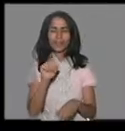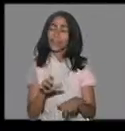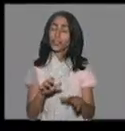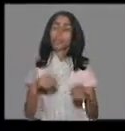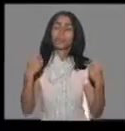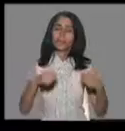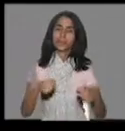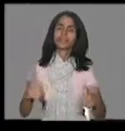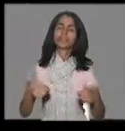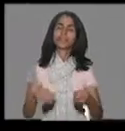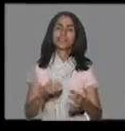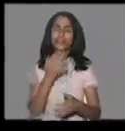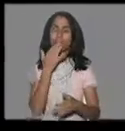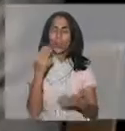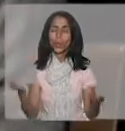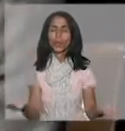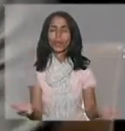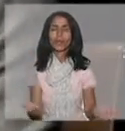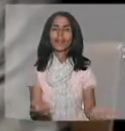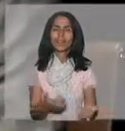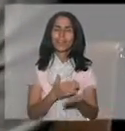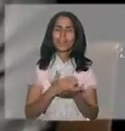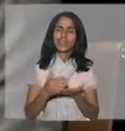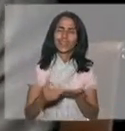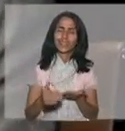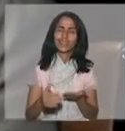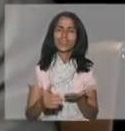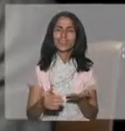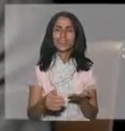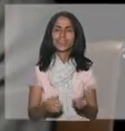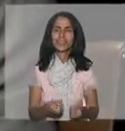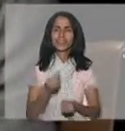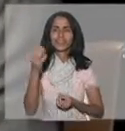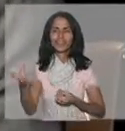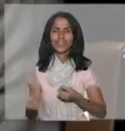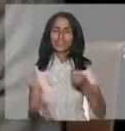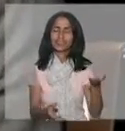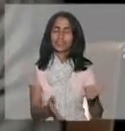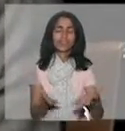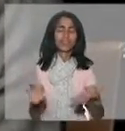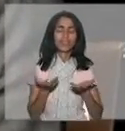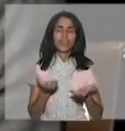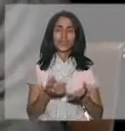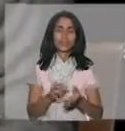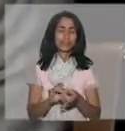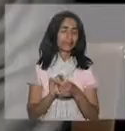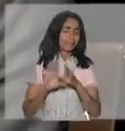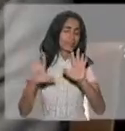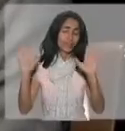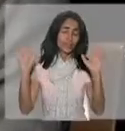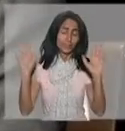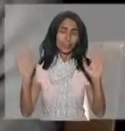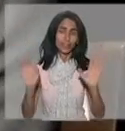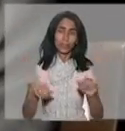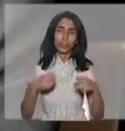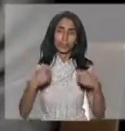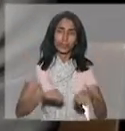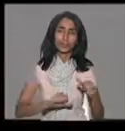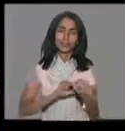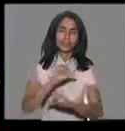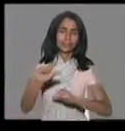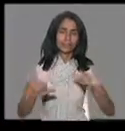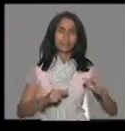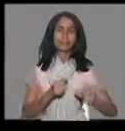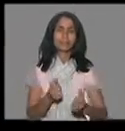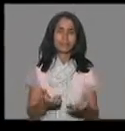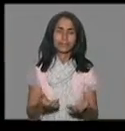o guarda-roupa e aí eu comecei agora das peças que eu quero me livrar disso entendeu tem que mudar isso é porque